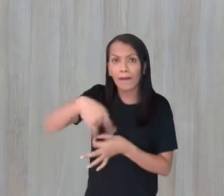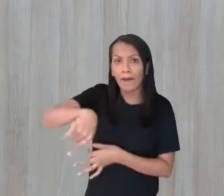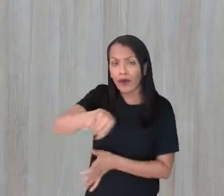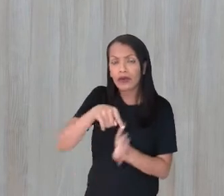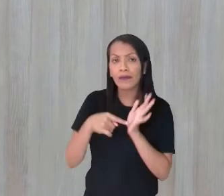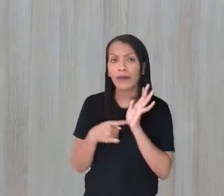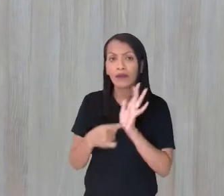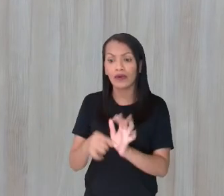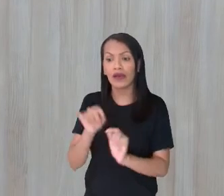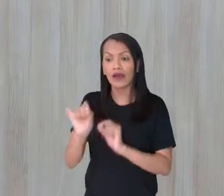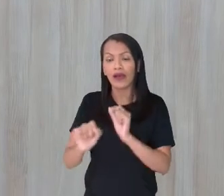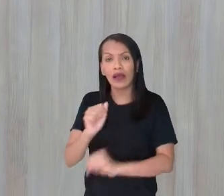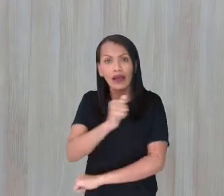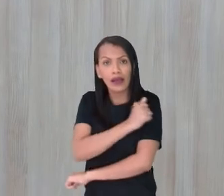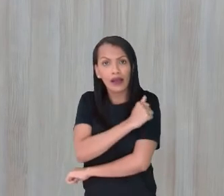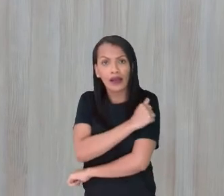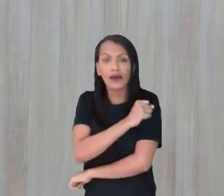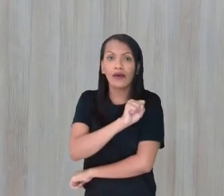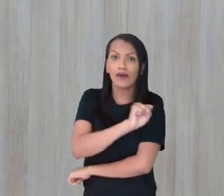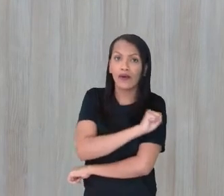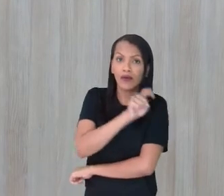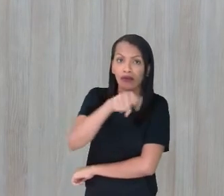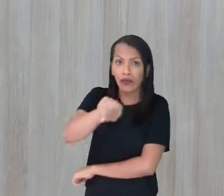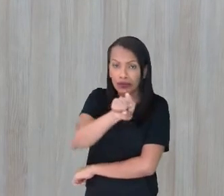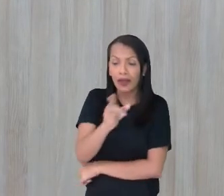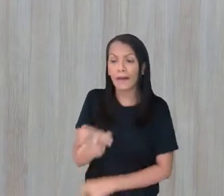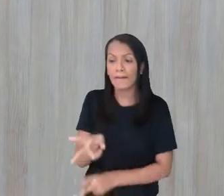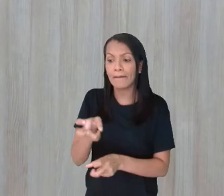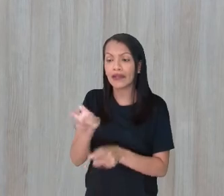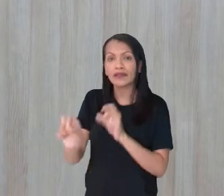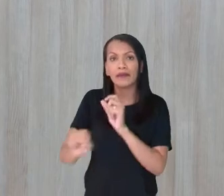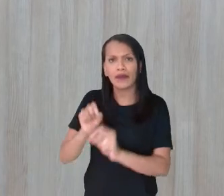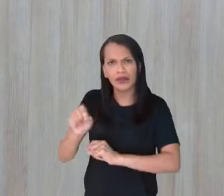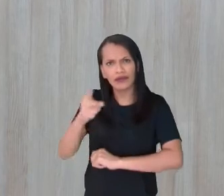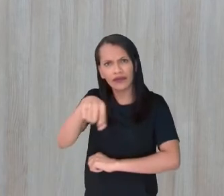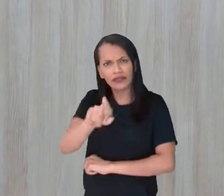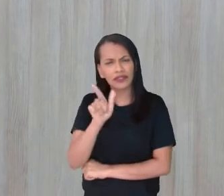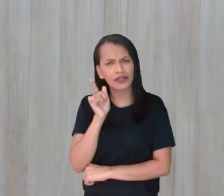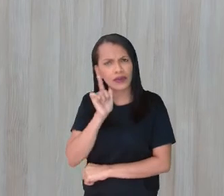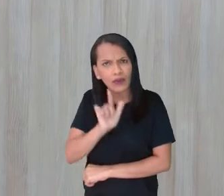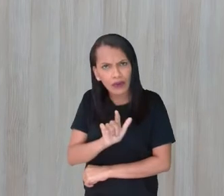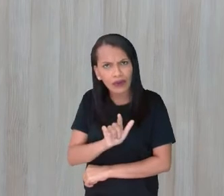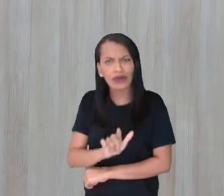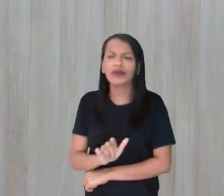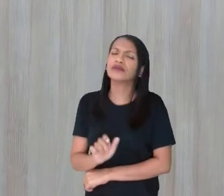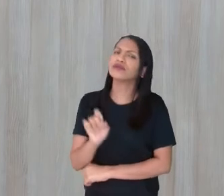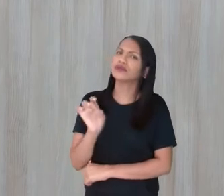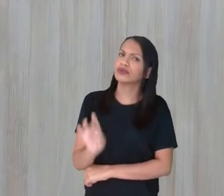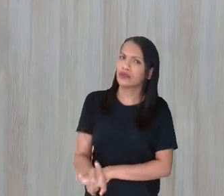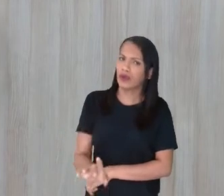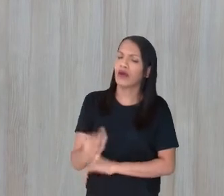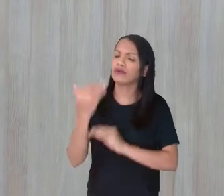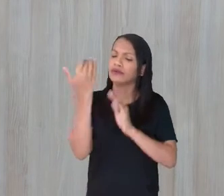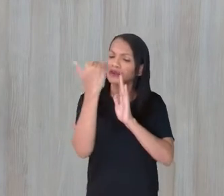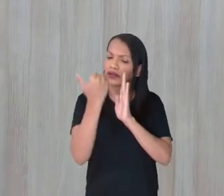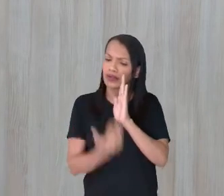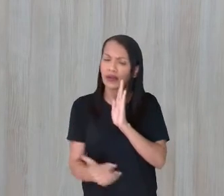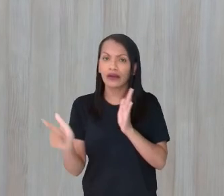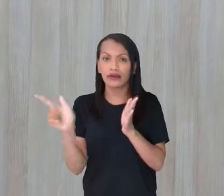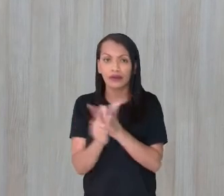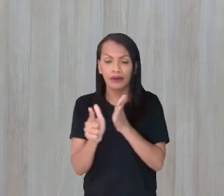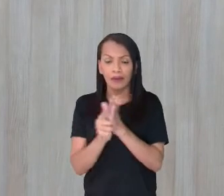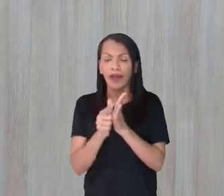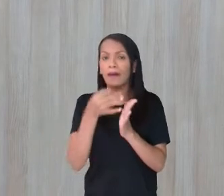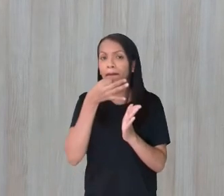uma estudante do 8º ano para vocês perceberem que vocês conseguem. É só vocês colocarem no papel a opinião de